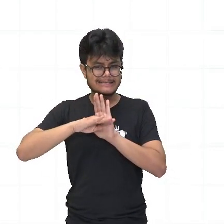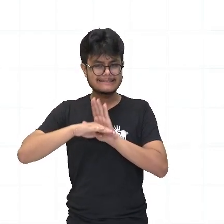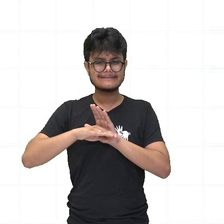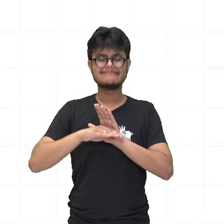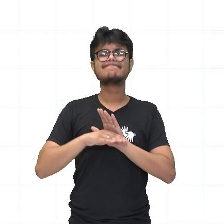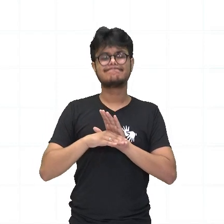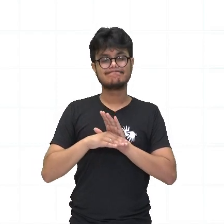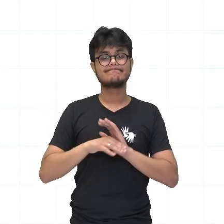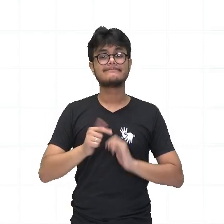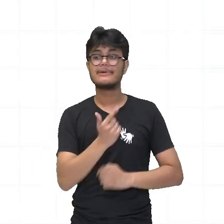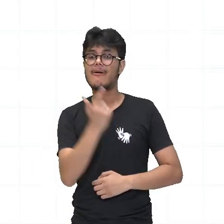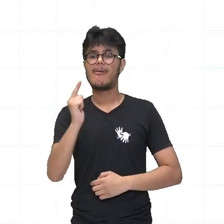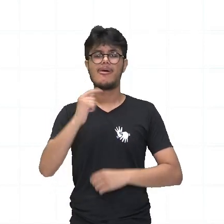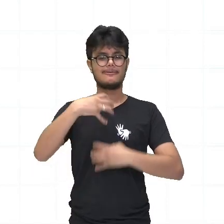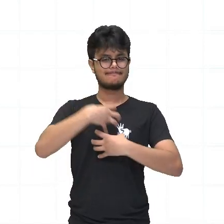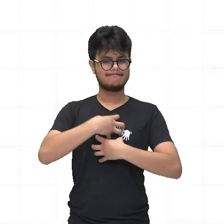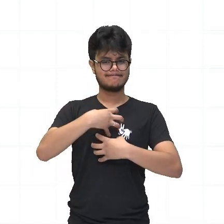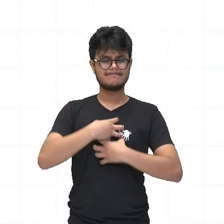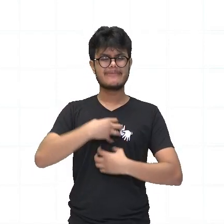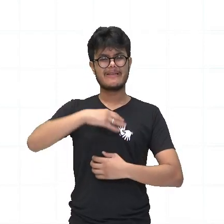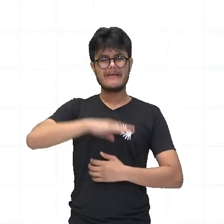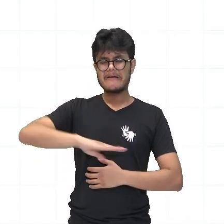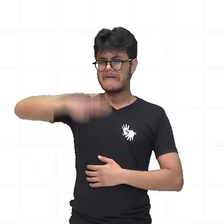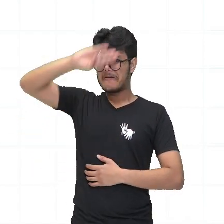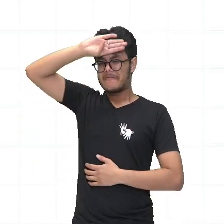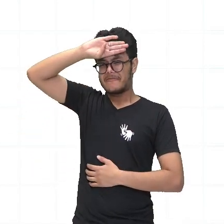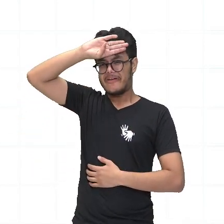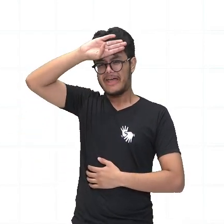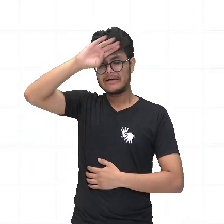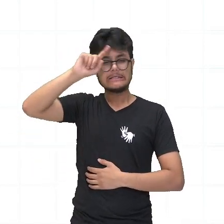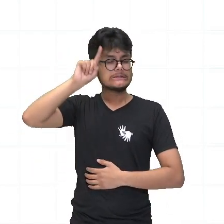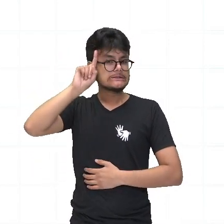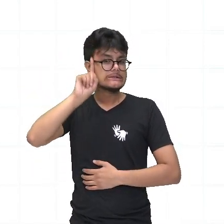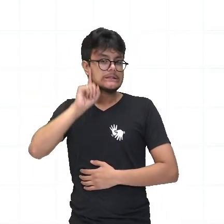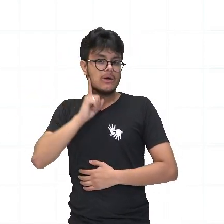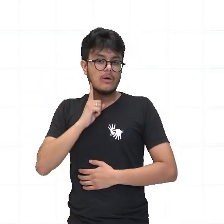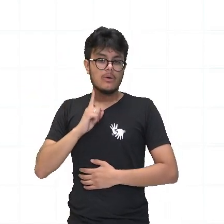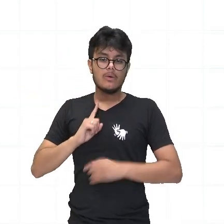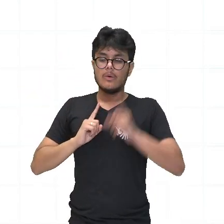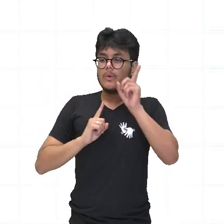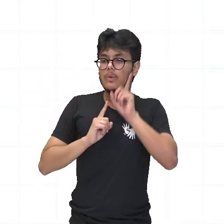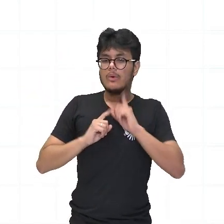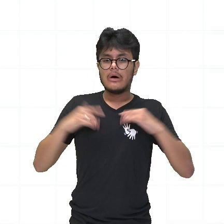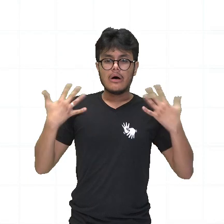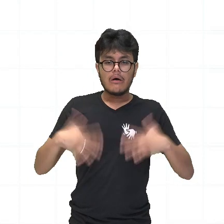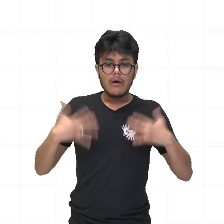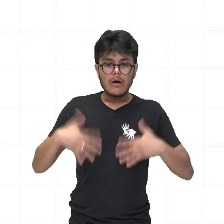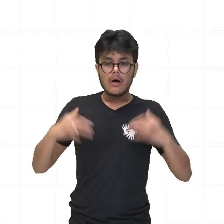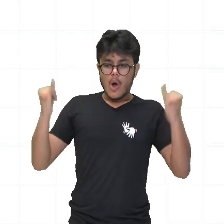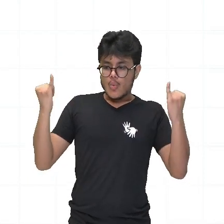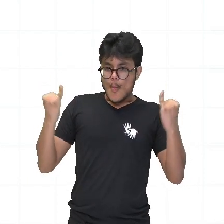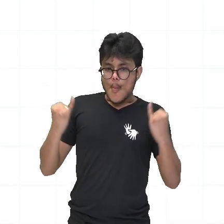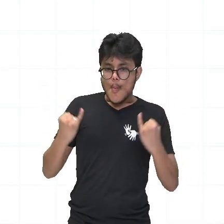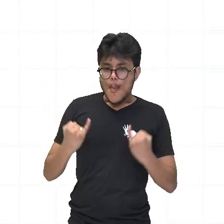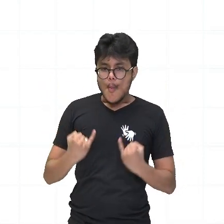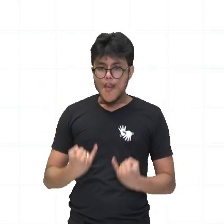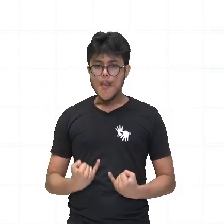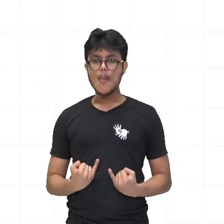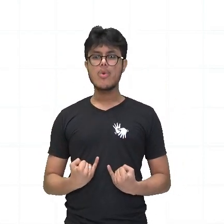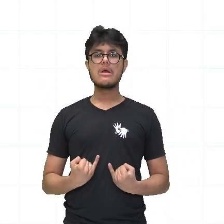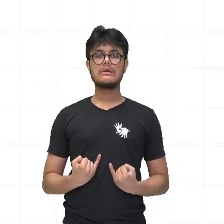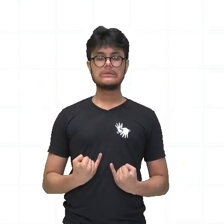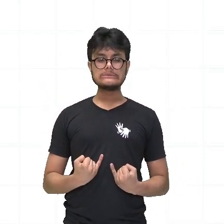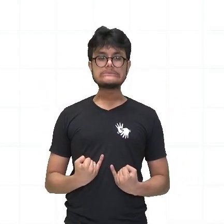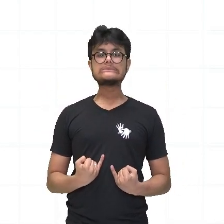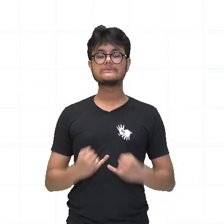como febre, suores noturnos, perda de peso. Todos estes sinais e